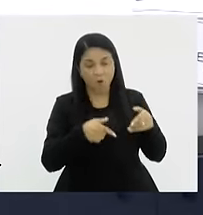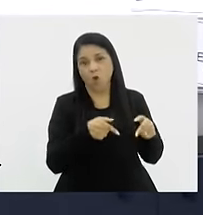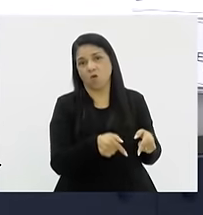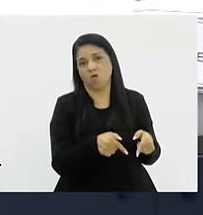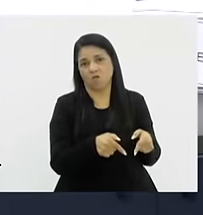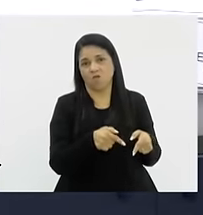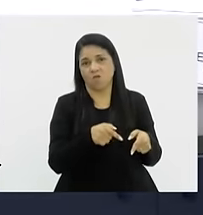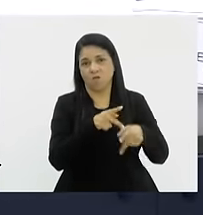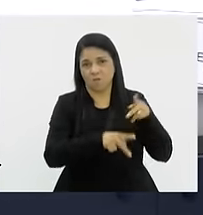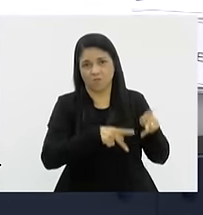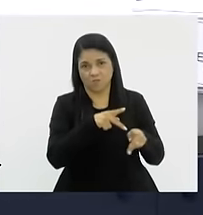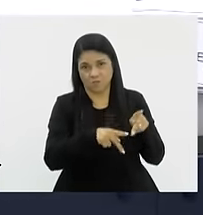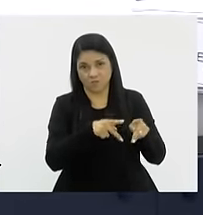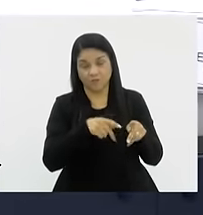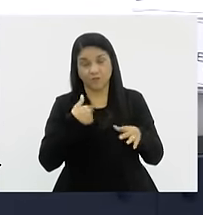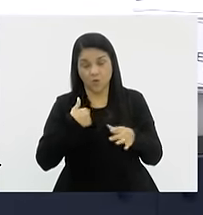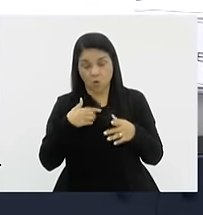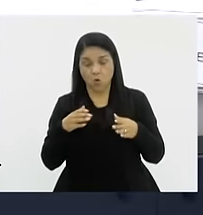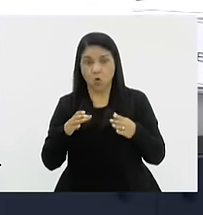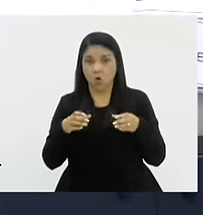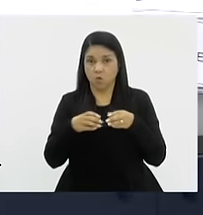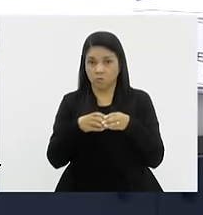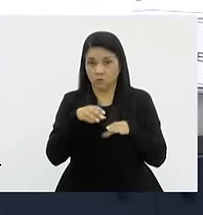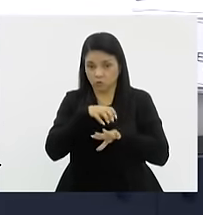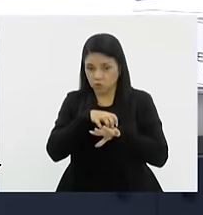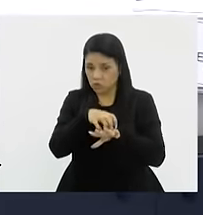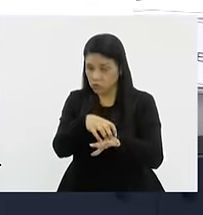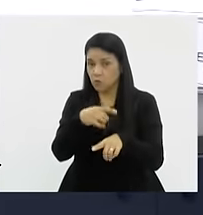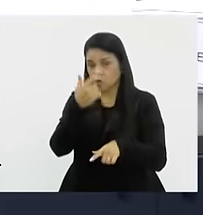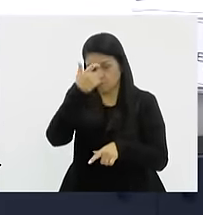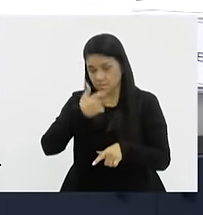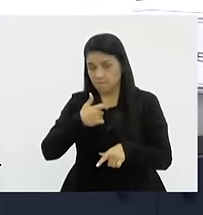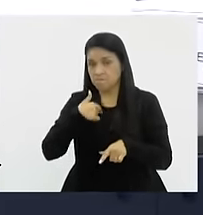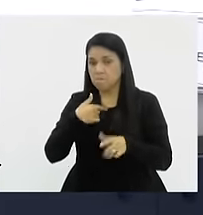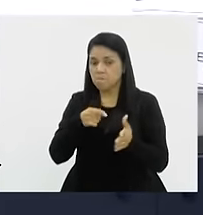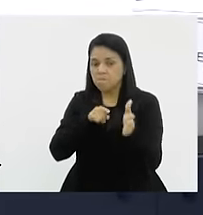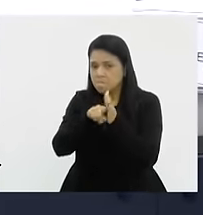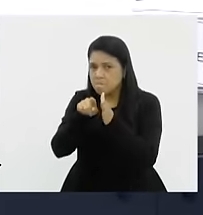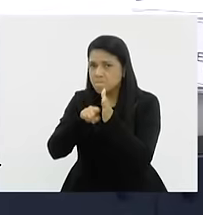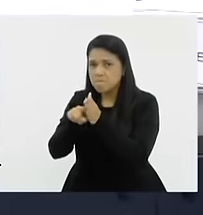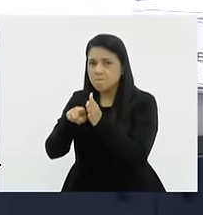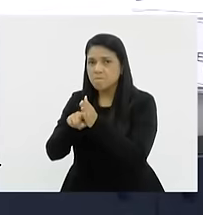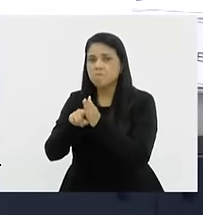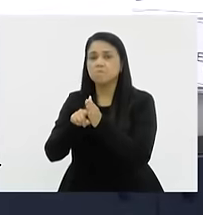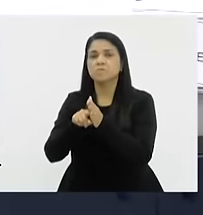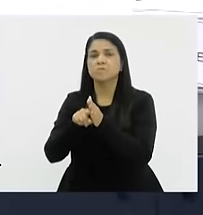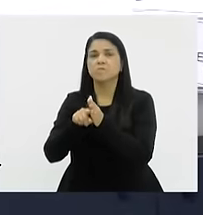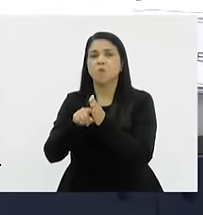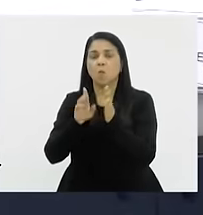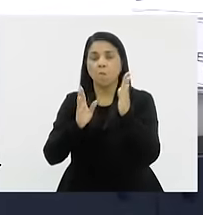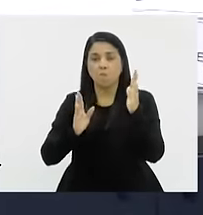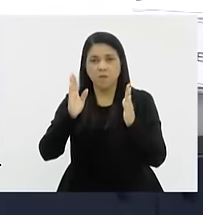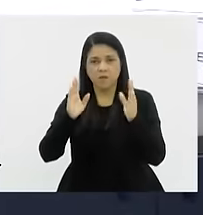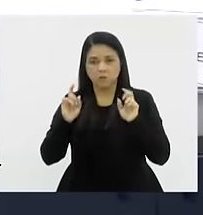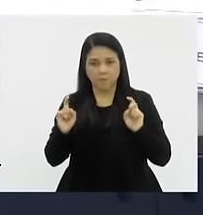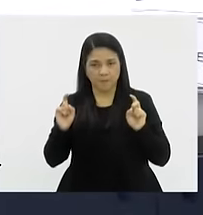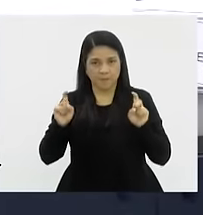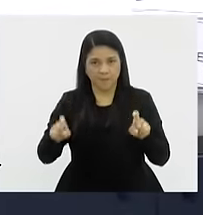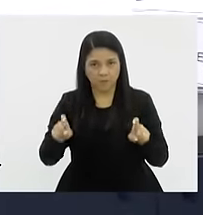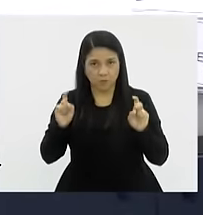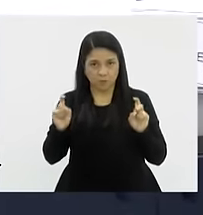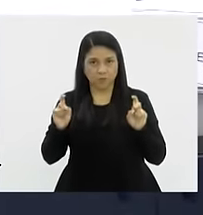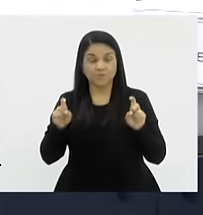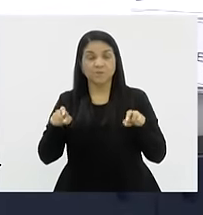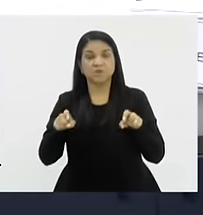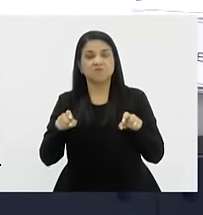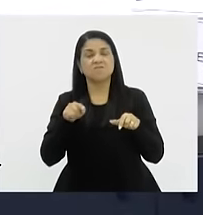na comissão de transporte, questionei muito, durante todo o meu período do meu mandato, essa questão